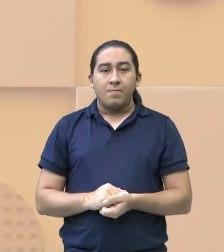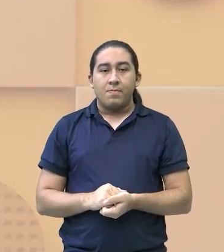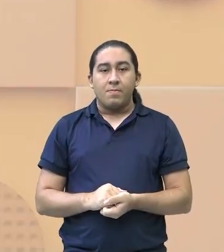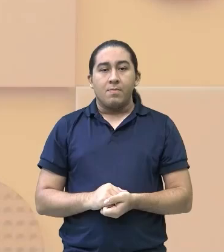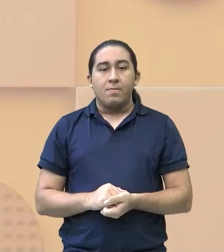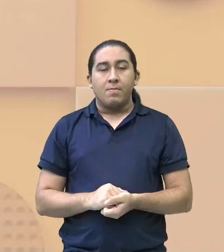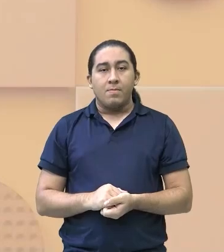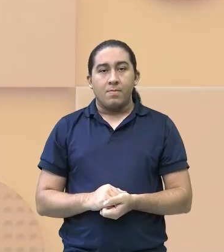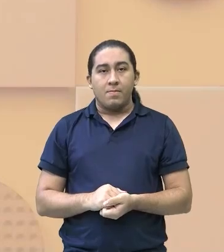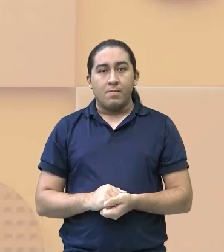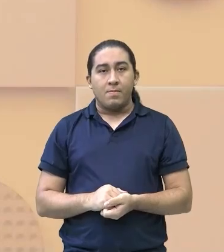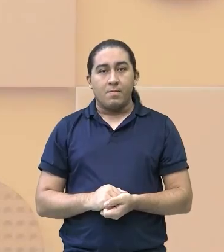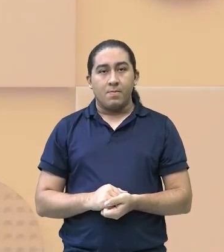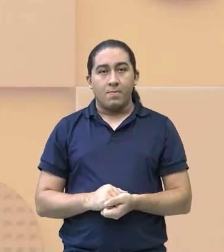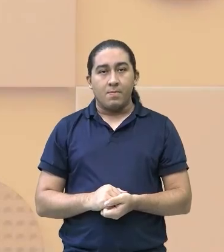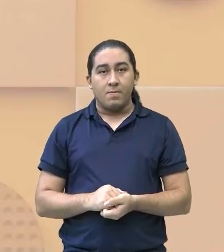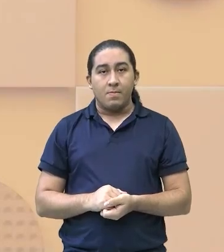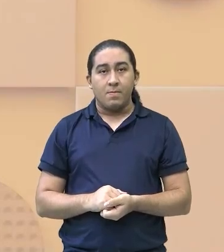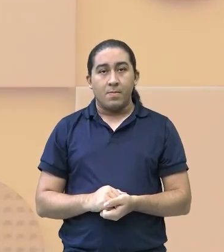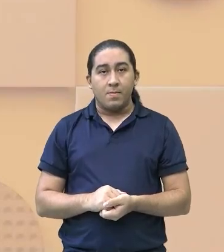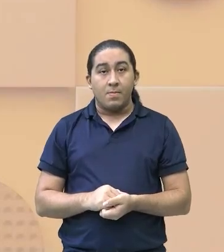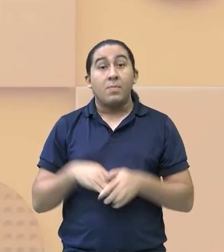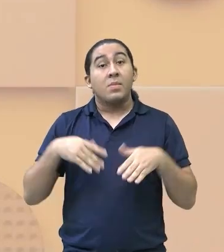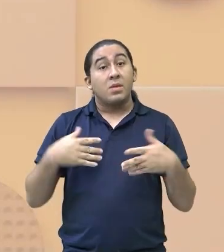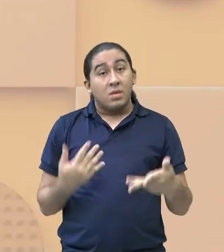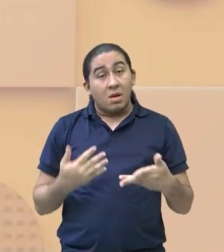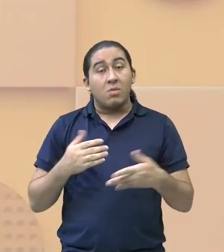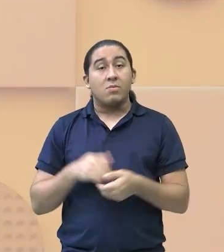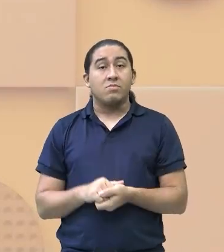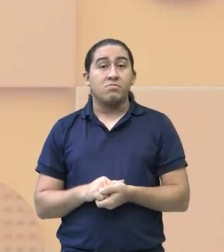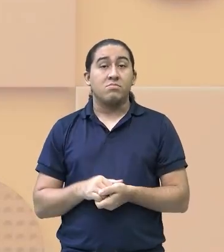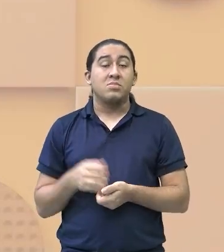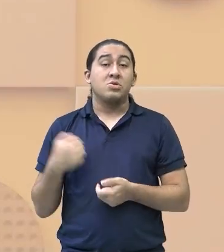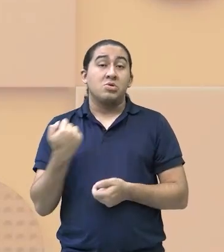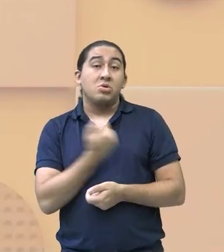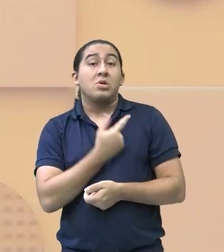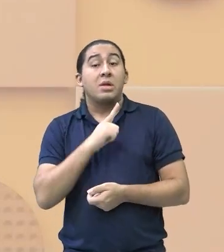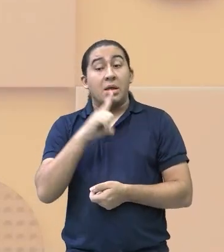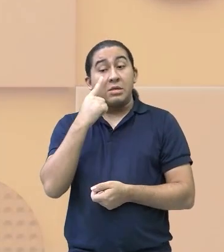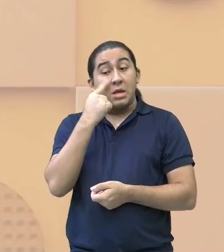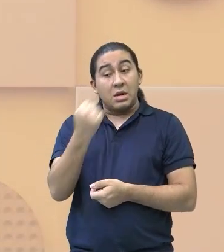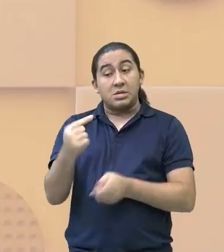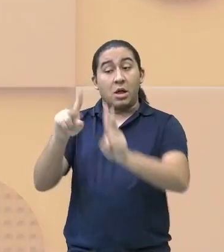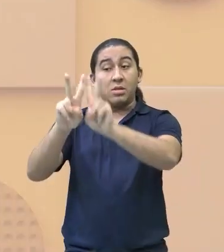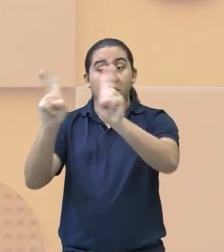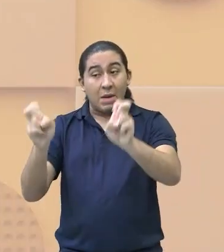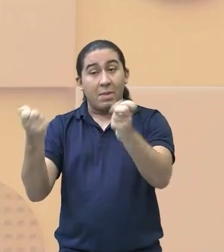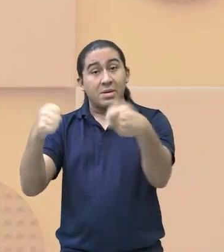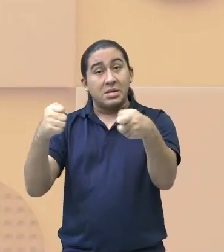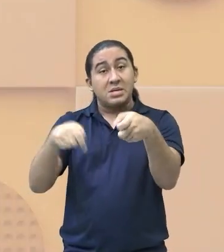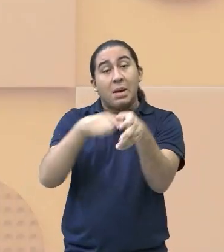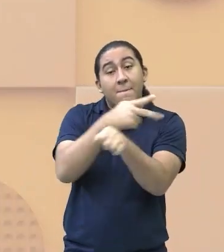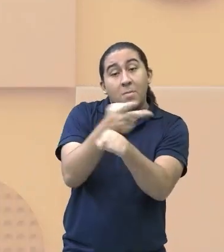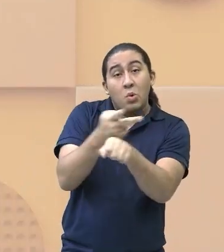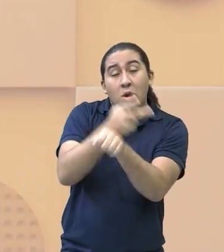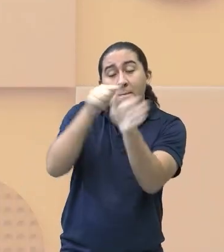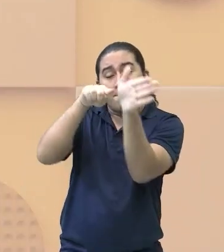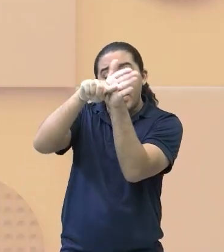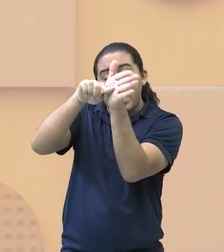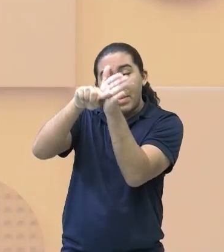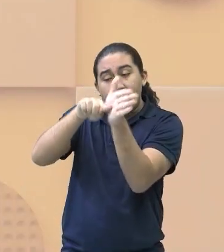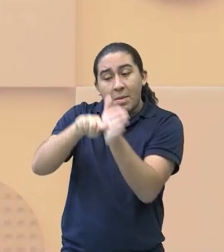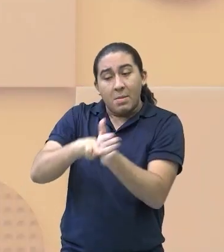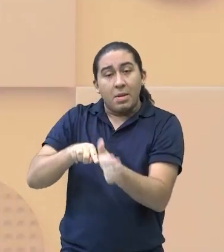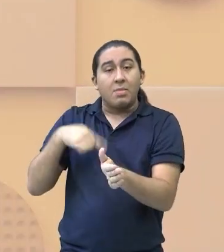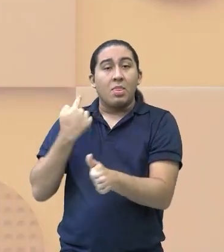é como se nós fôssemos, então, investigar. A partir de agora, não é mesmo? Nós somos detetives e vamos, então,